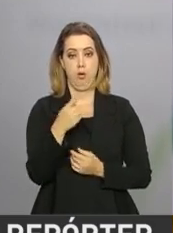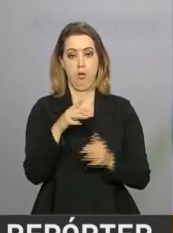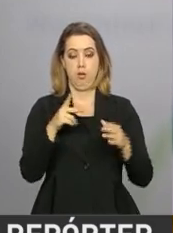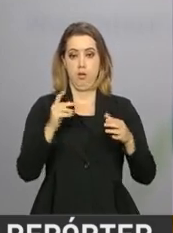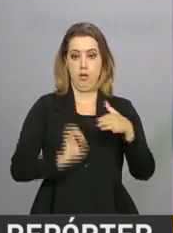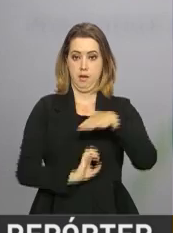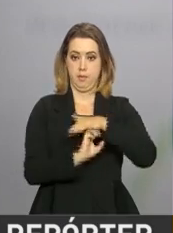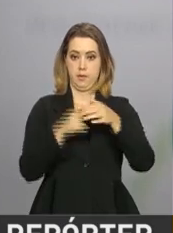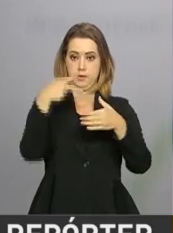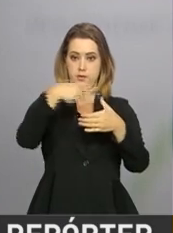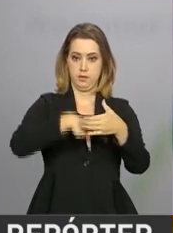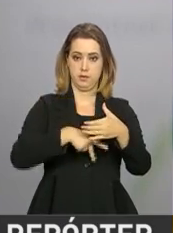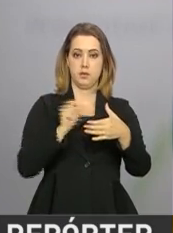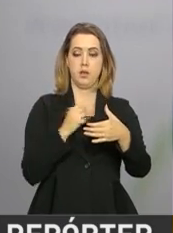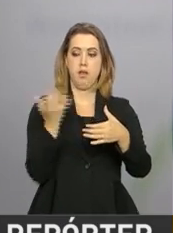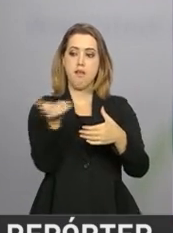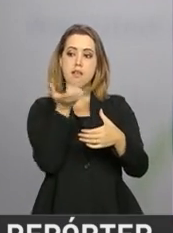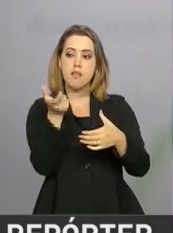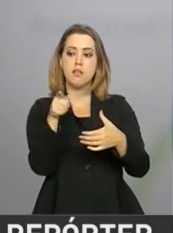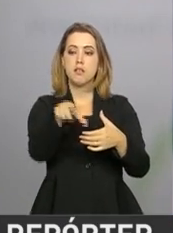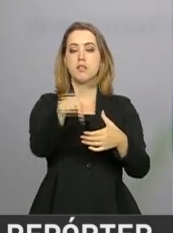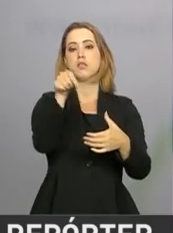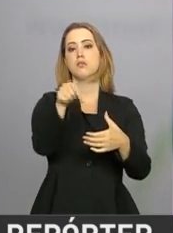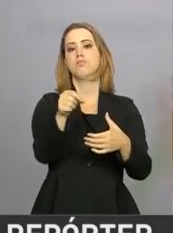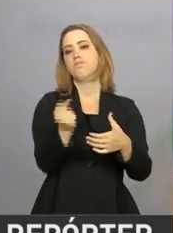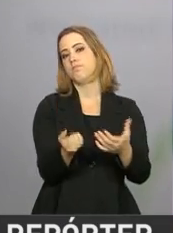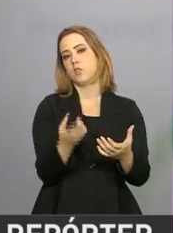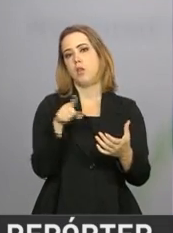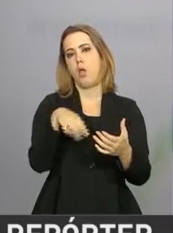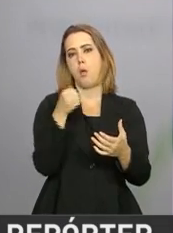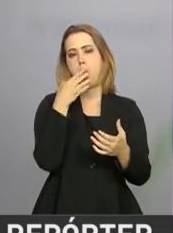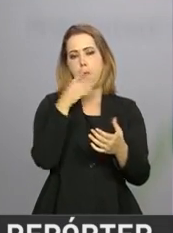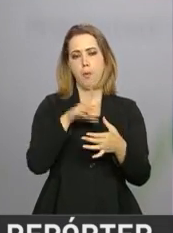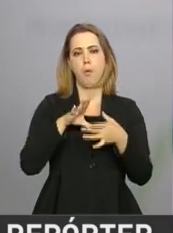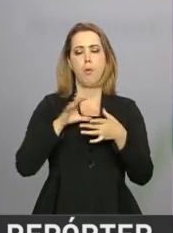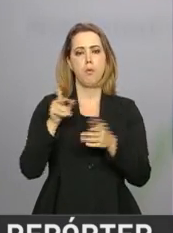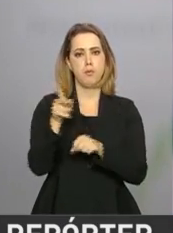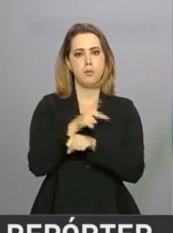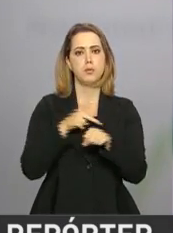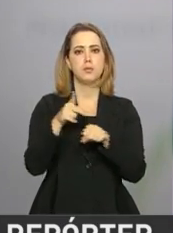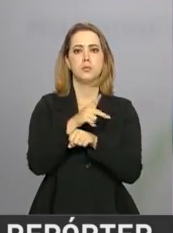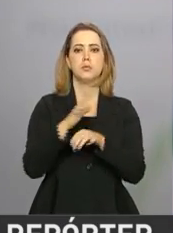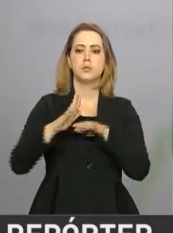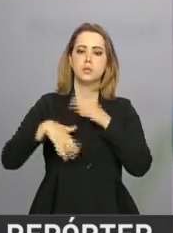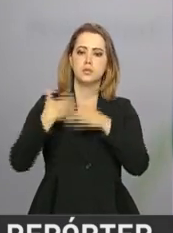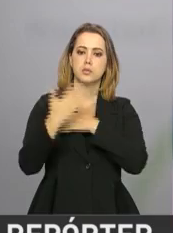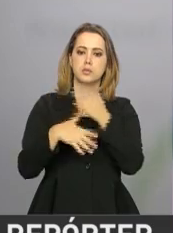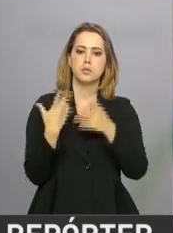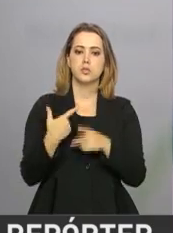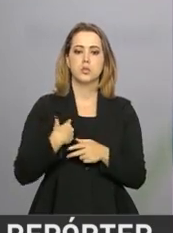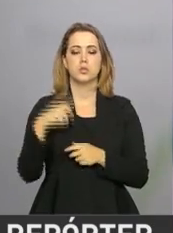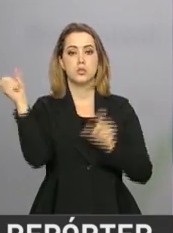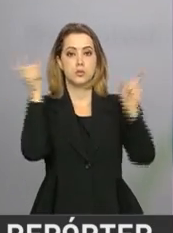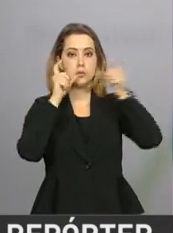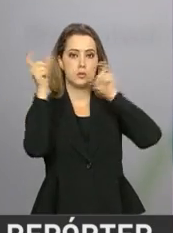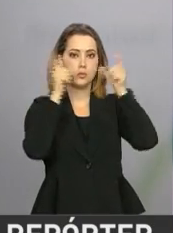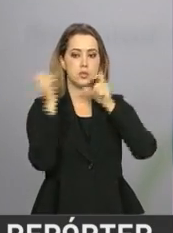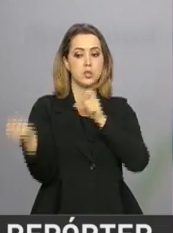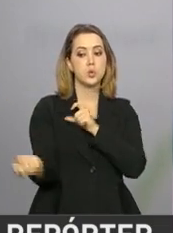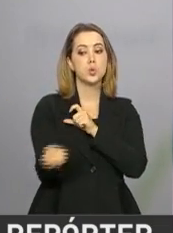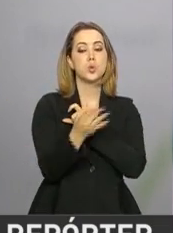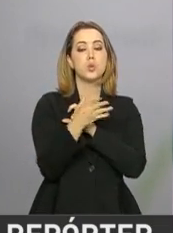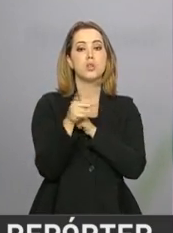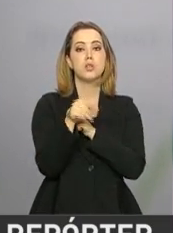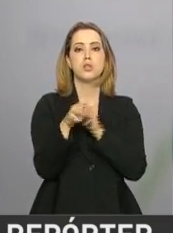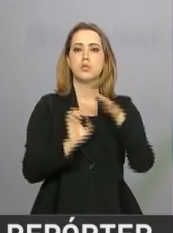podemos oferecer áreas para outras empresas desenvolverem, é bom para o país. O país vai se desenvolver, nós vamos atrair novas